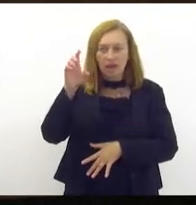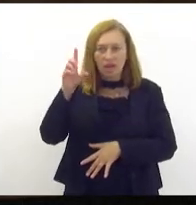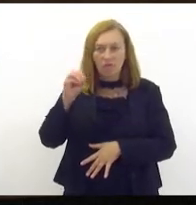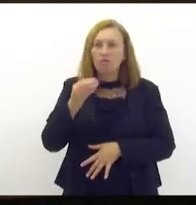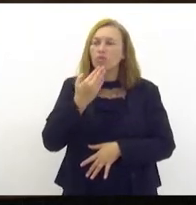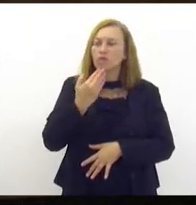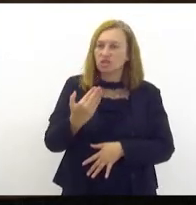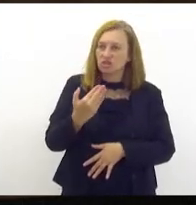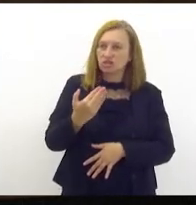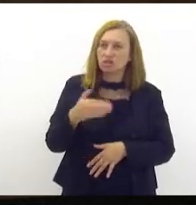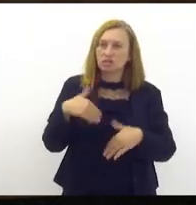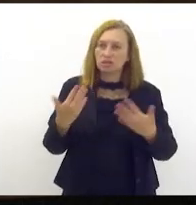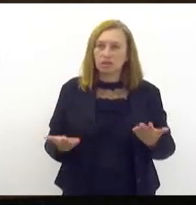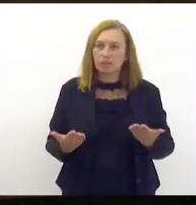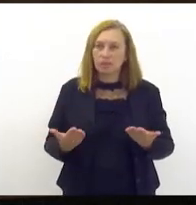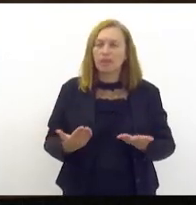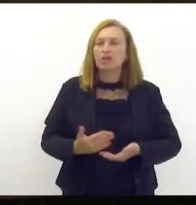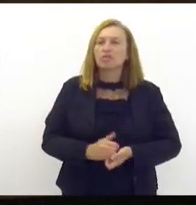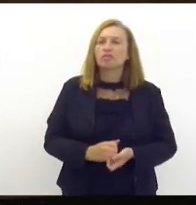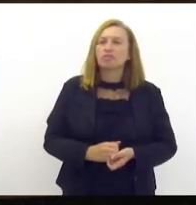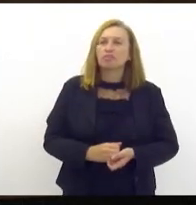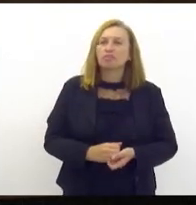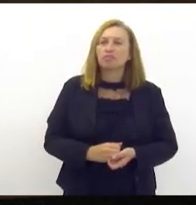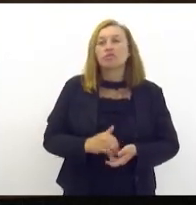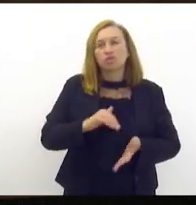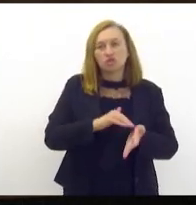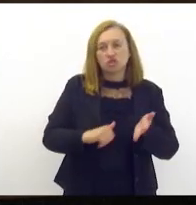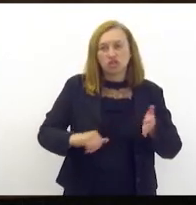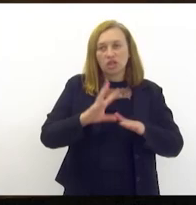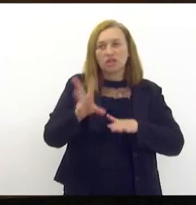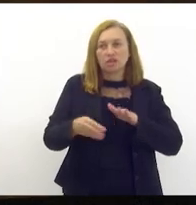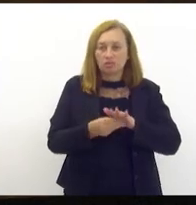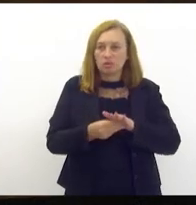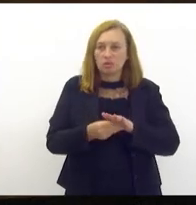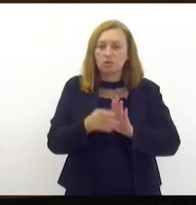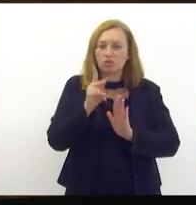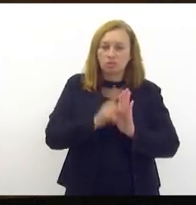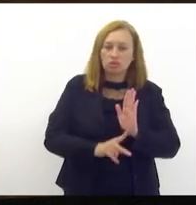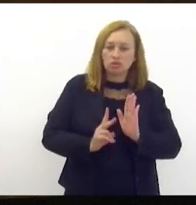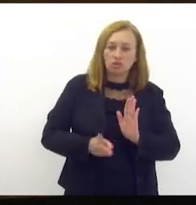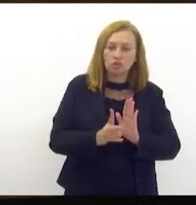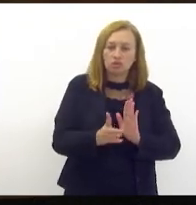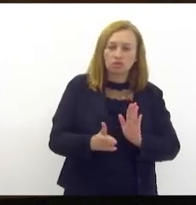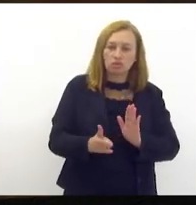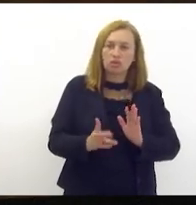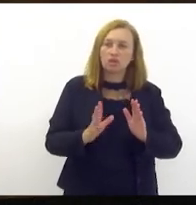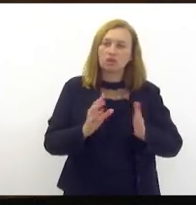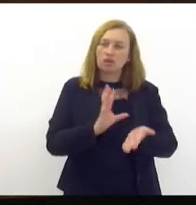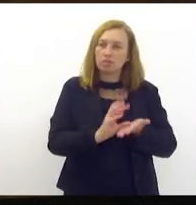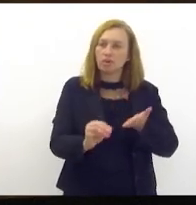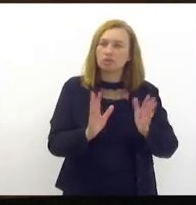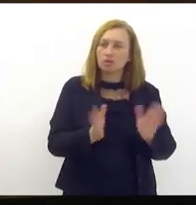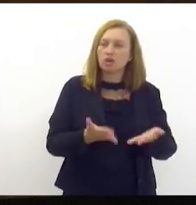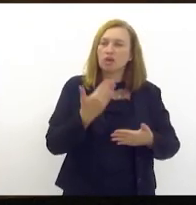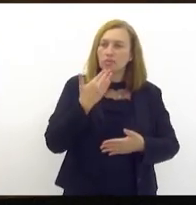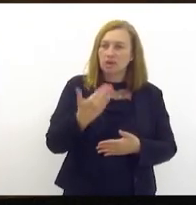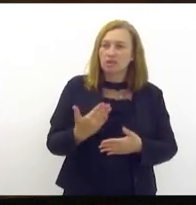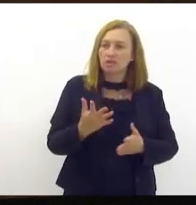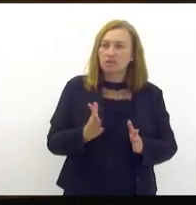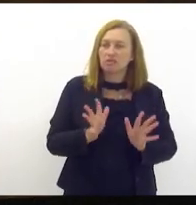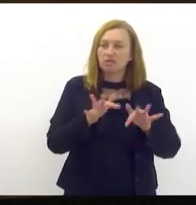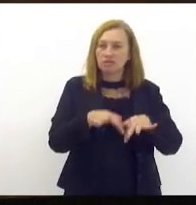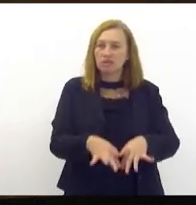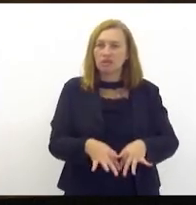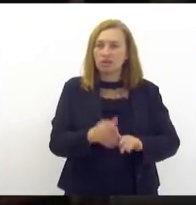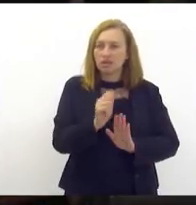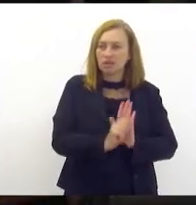vou pedir, então, uma vez que foi retirada a emenda e o projeto continua em pauta hoje, vou pedir a Vossa Excelência a forma final de redação,